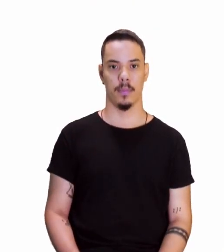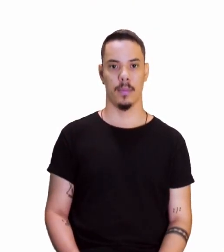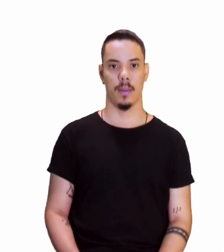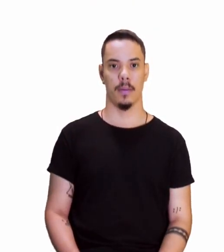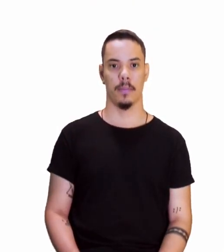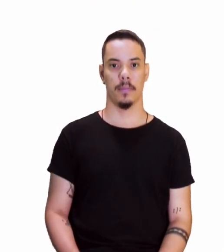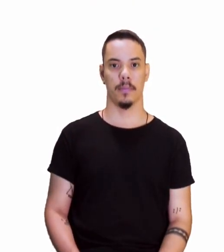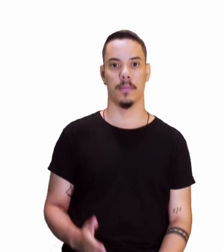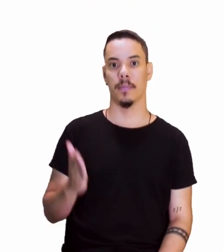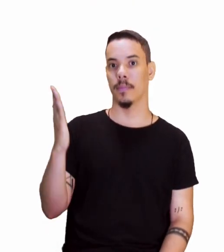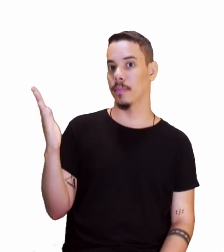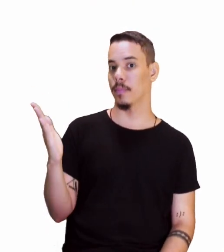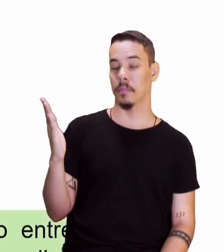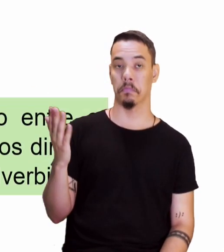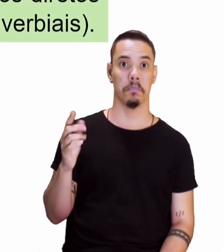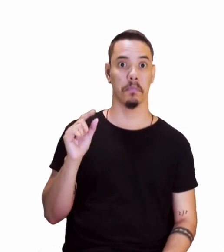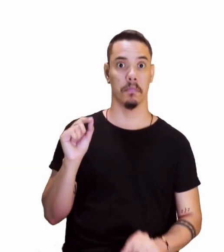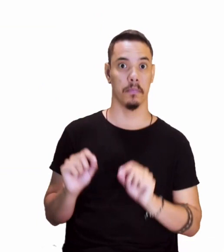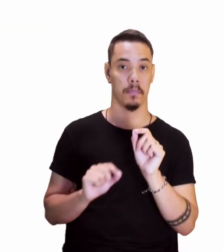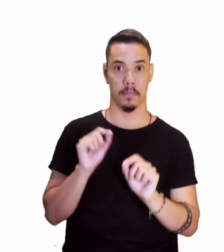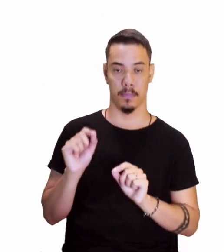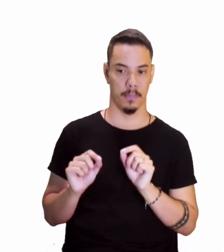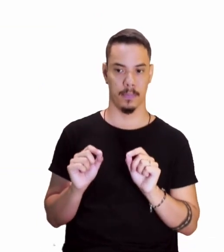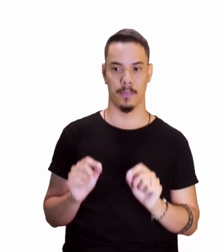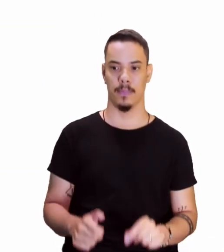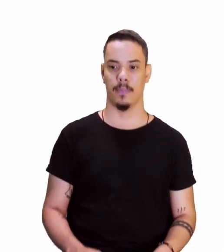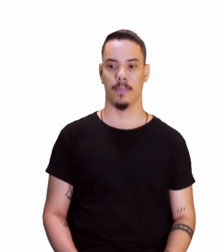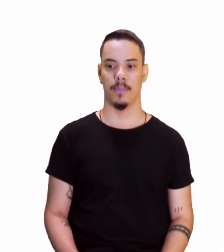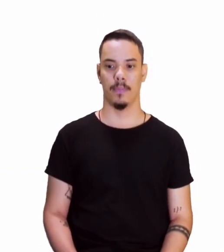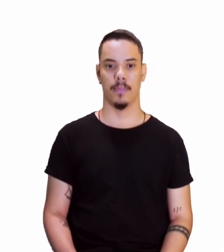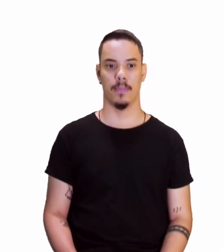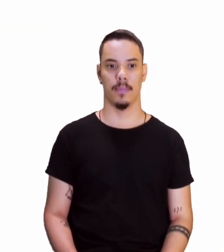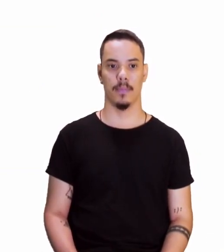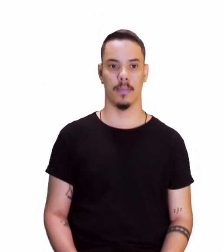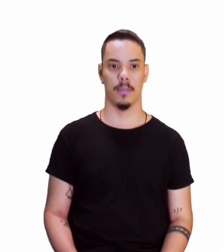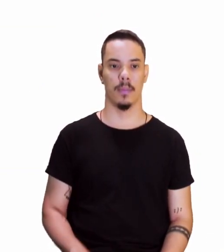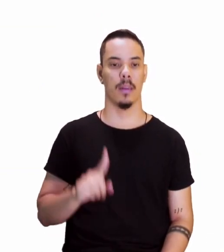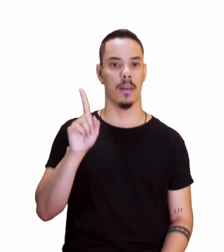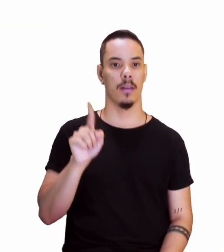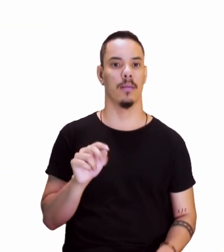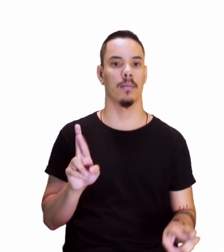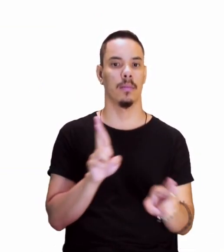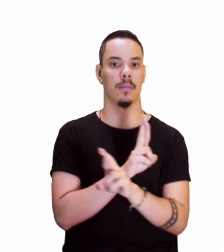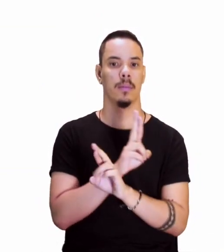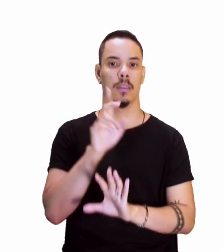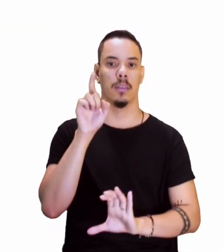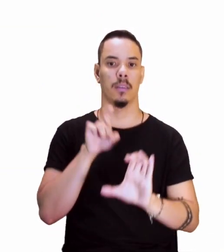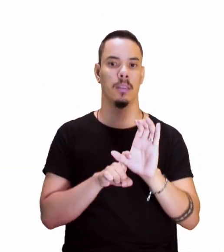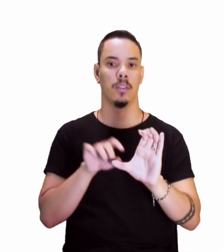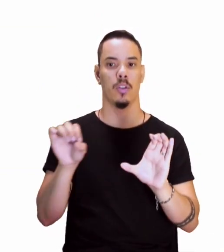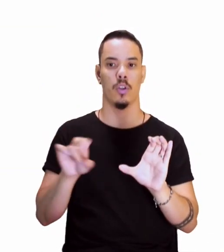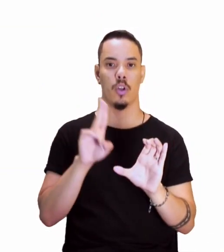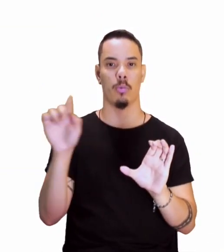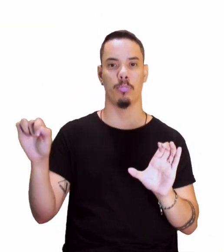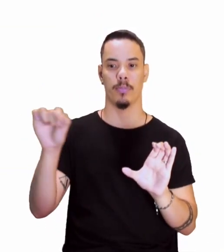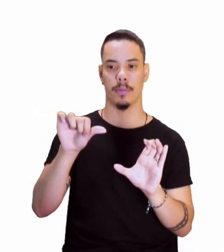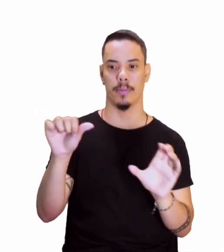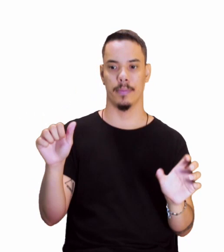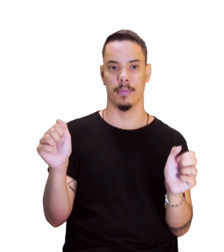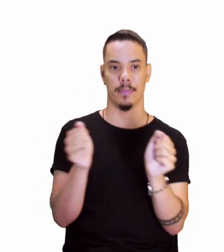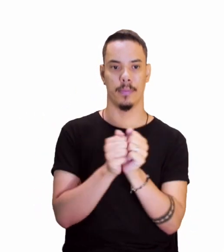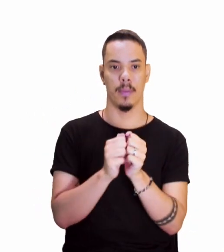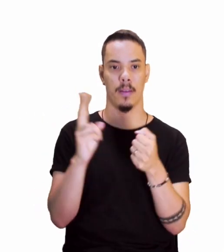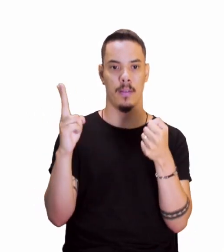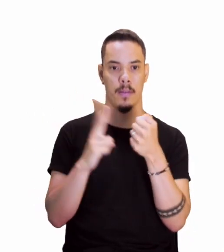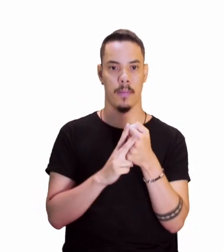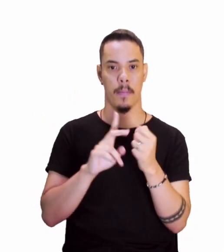E regência verbal. O que é regência verbal, né? Essa relação de dependência ou de subordinação entre